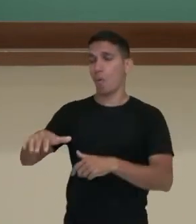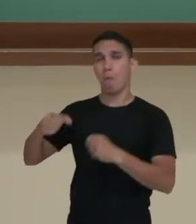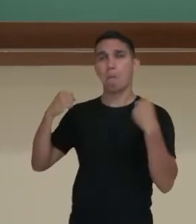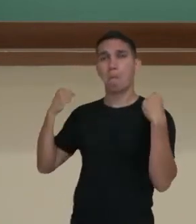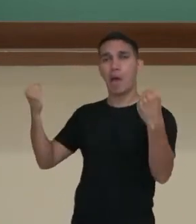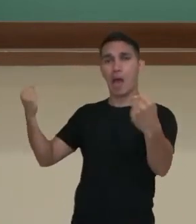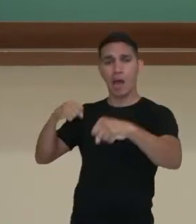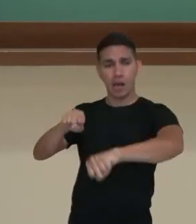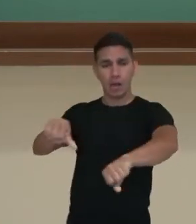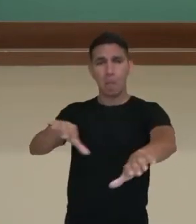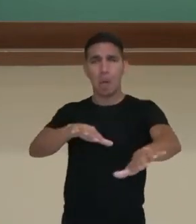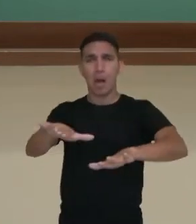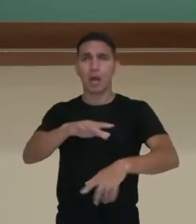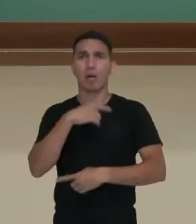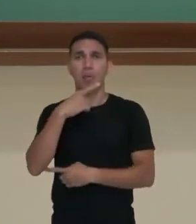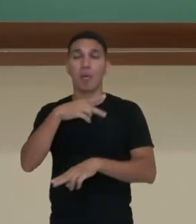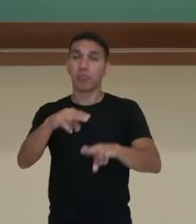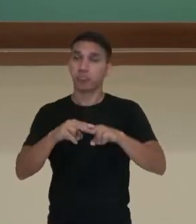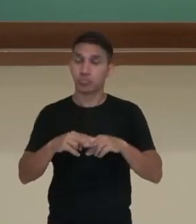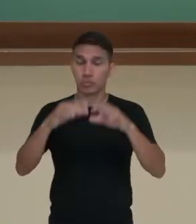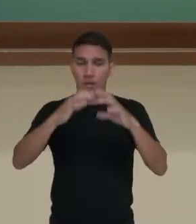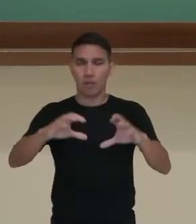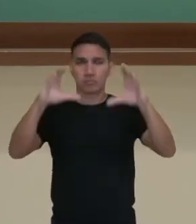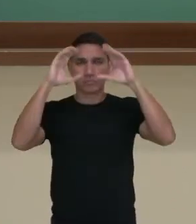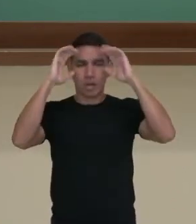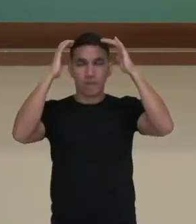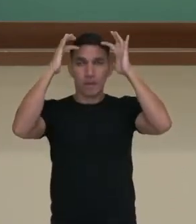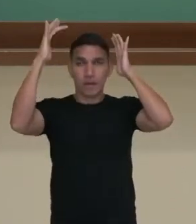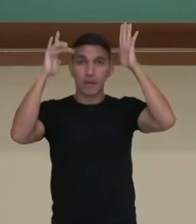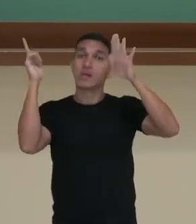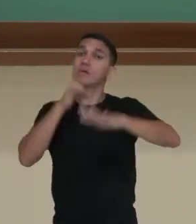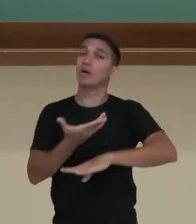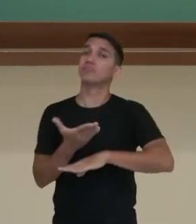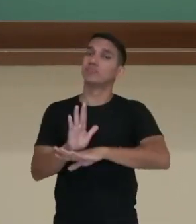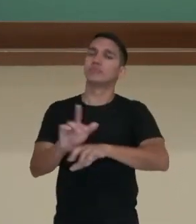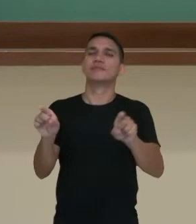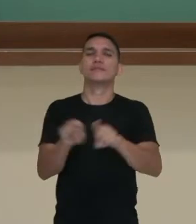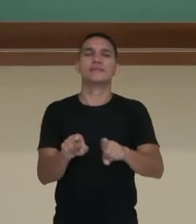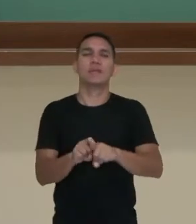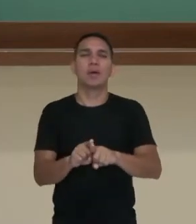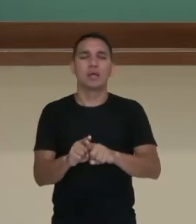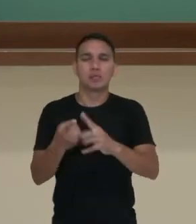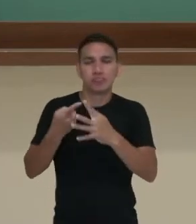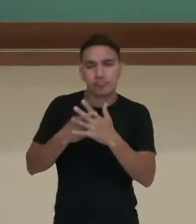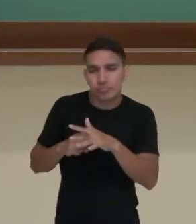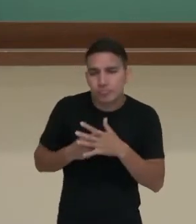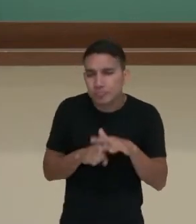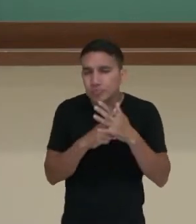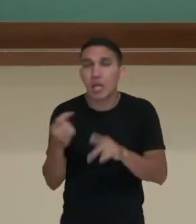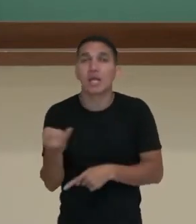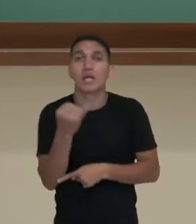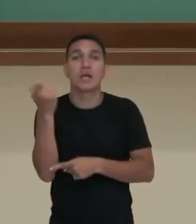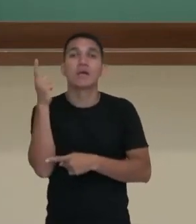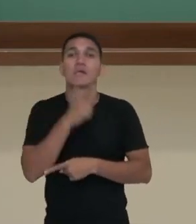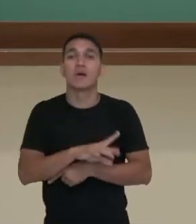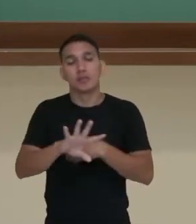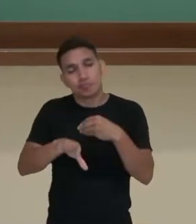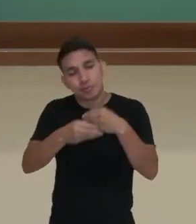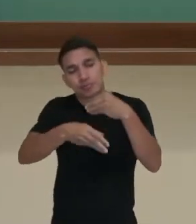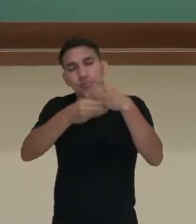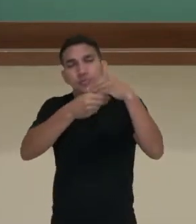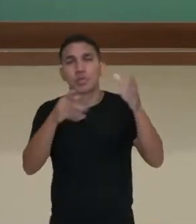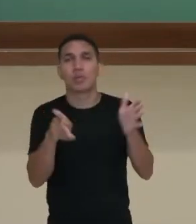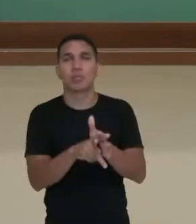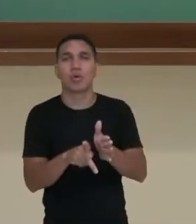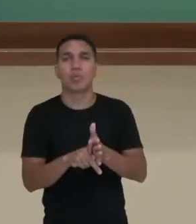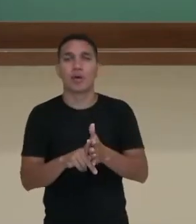realidade virtual tem sido também um instrumento, né, uma ferramenta muito importante para a reabilitação